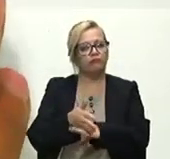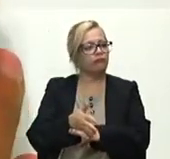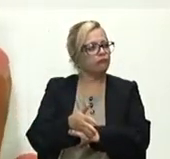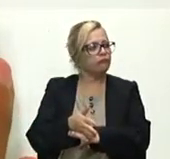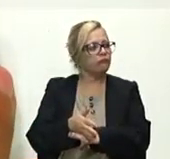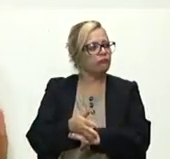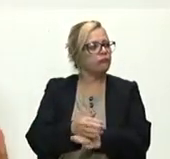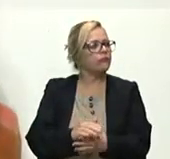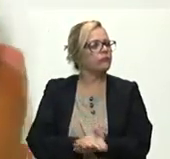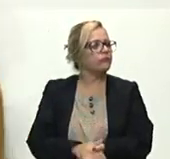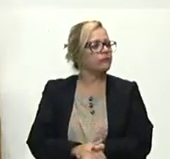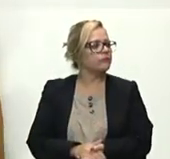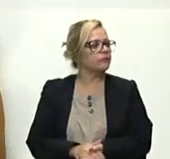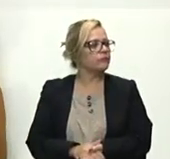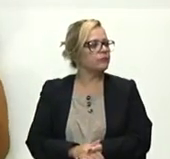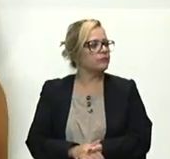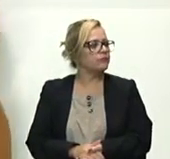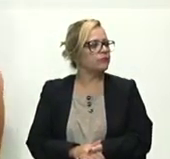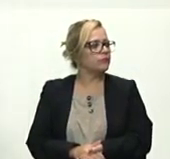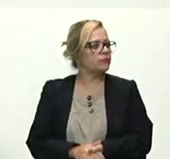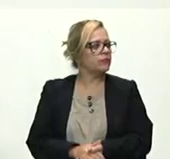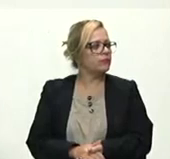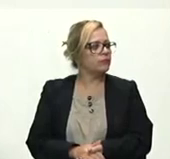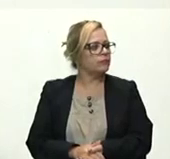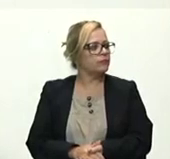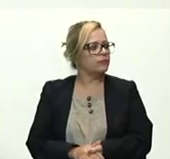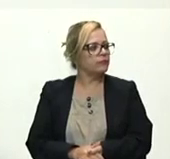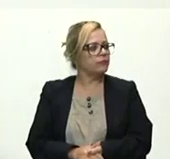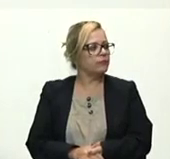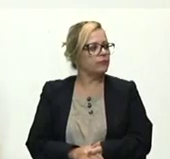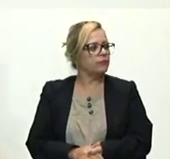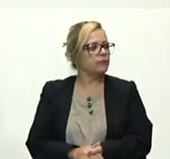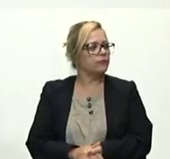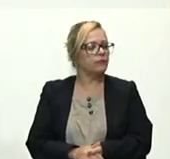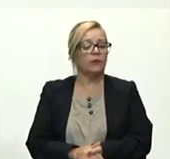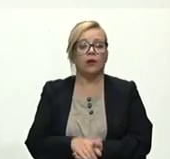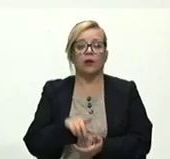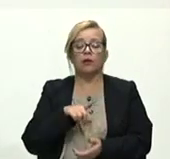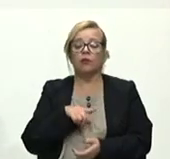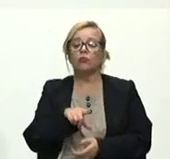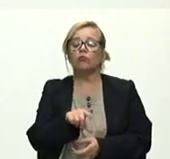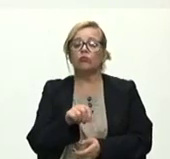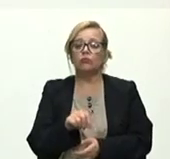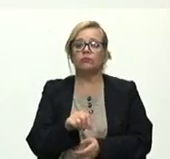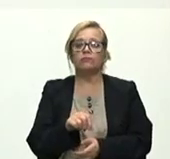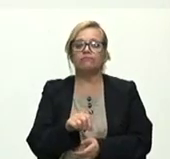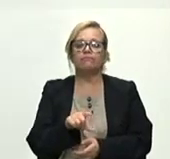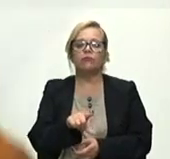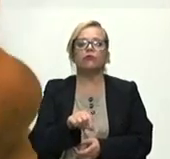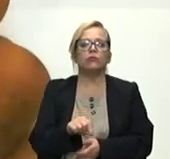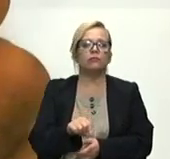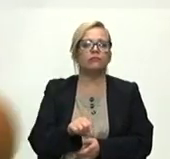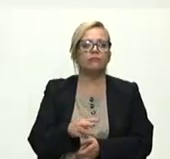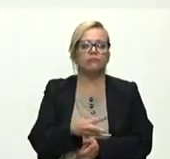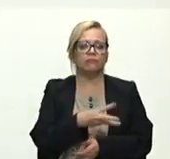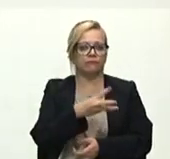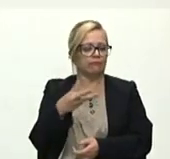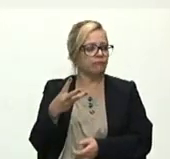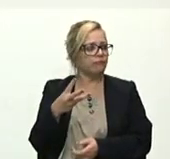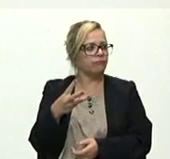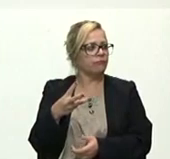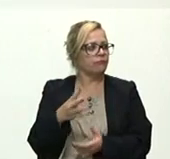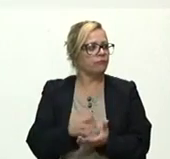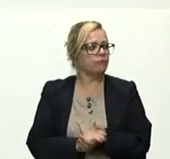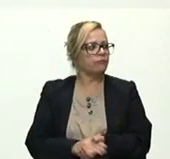modo referente à reta de regressão. Mod, sendo apresentadas essas opções, eu escolho a opção 3,